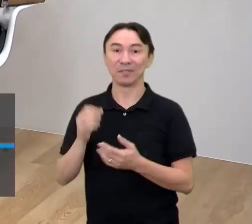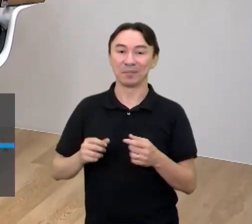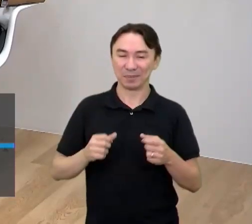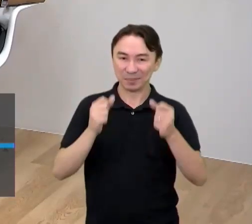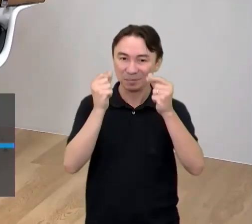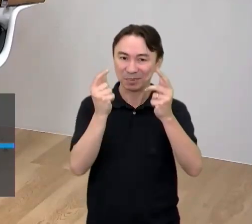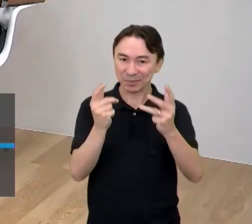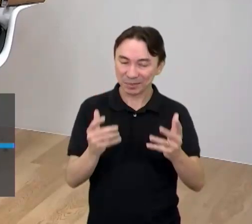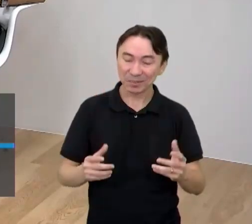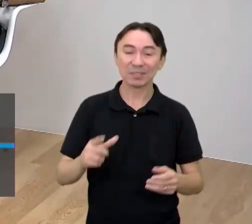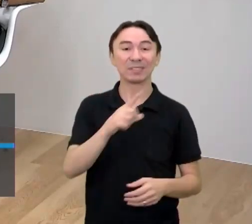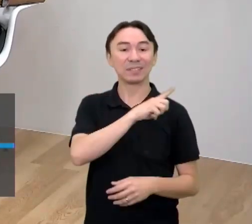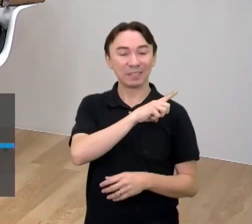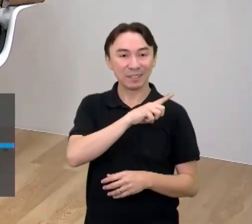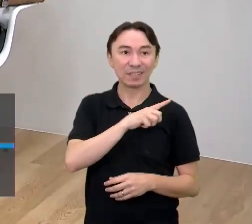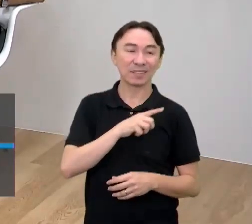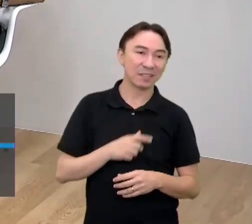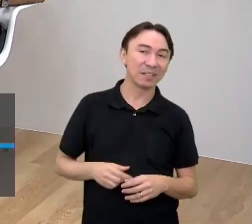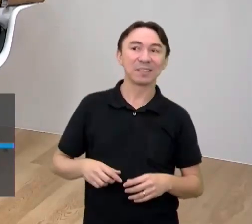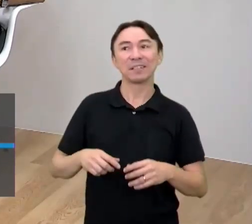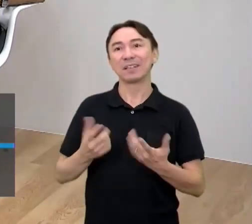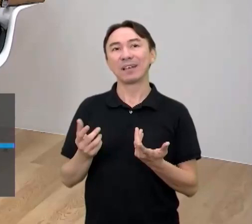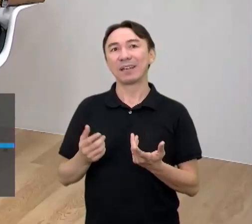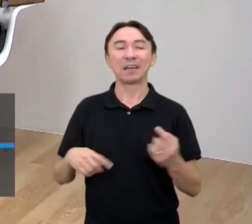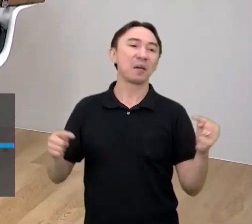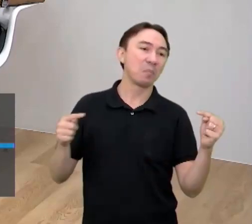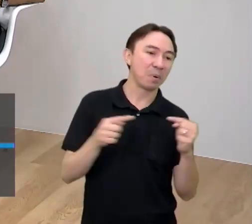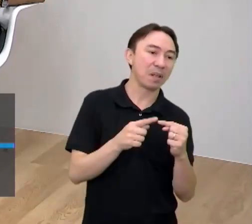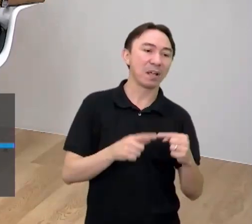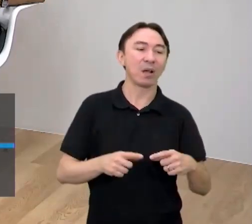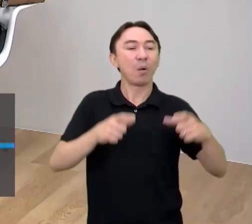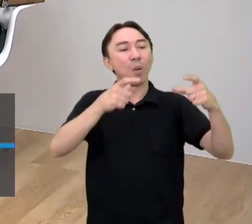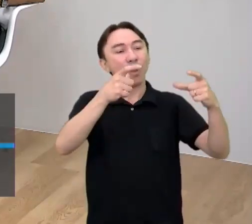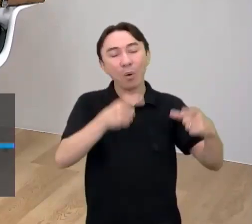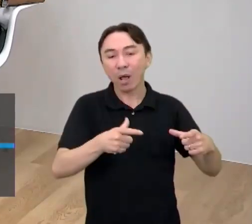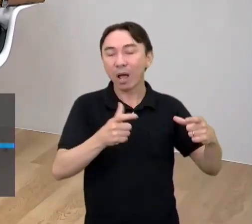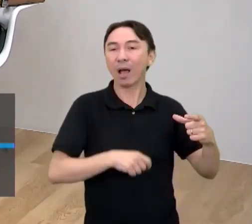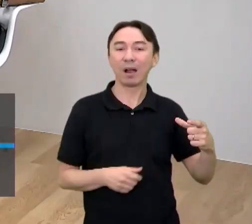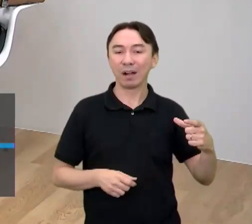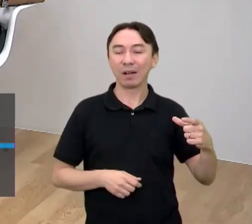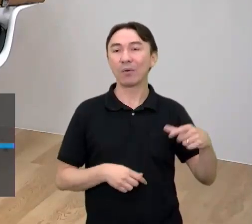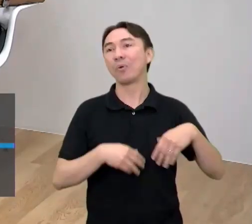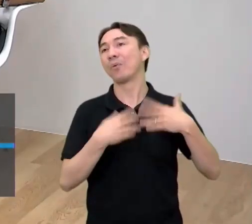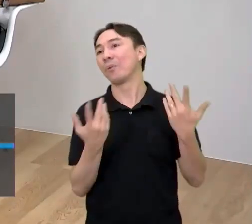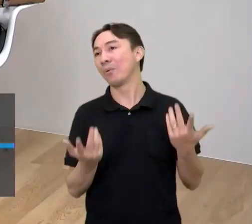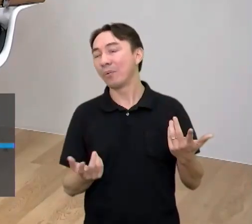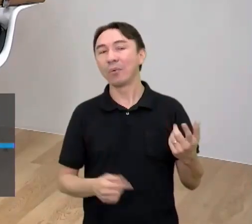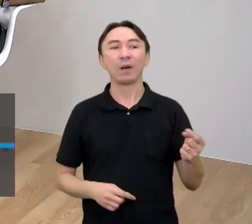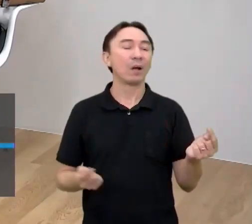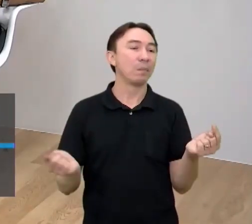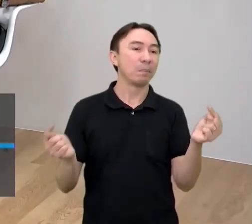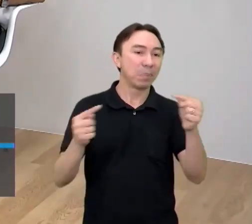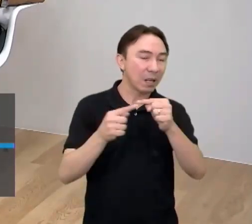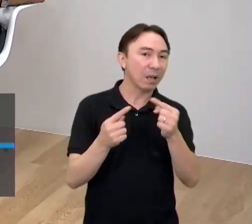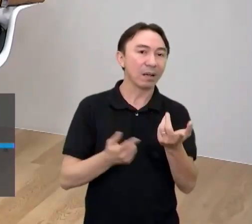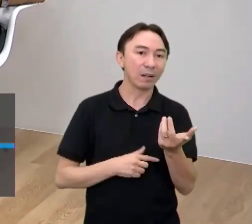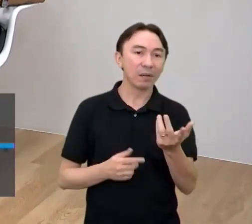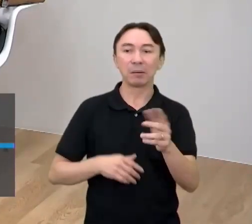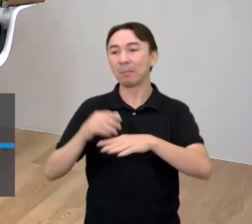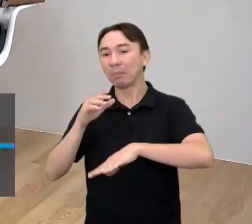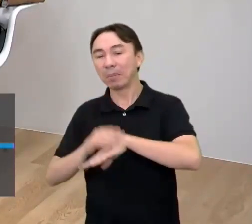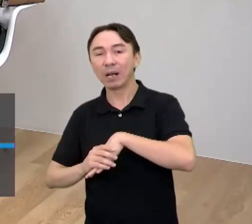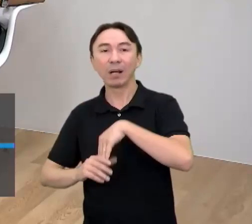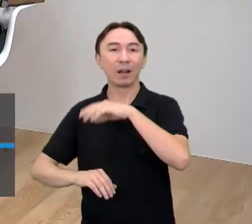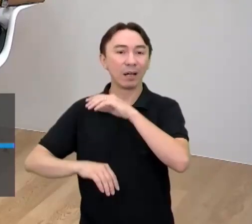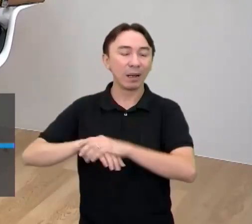questão geográfica, ou ele está relacionado com práticas do dia a dia. Por exemplo,